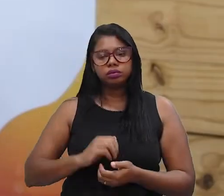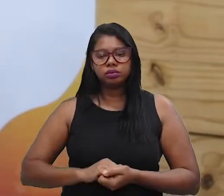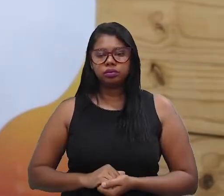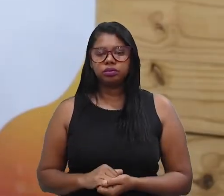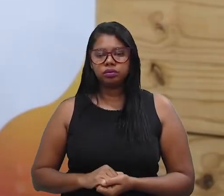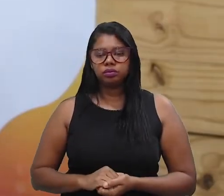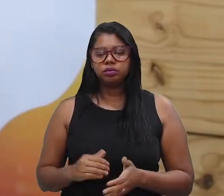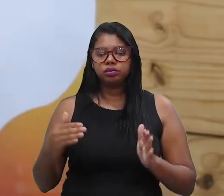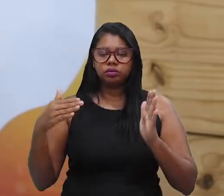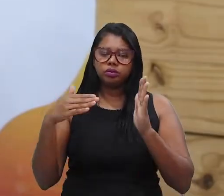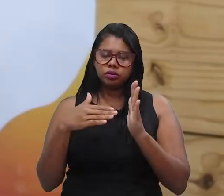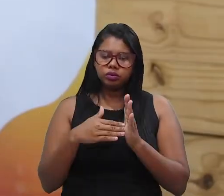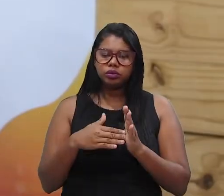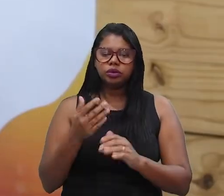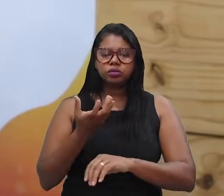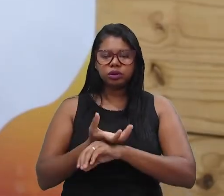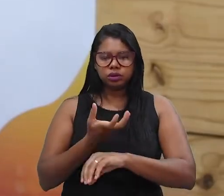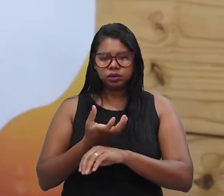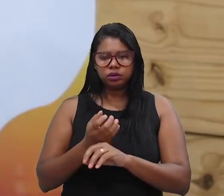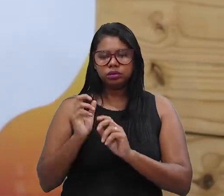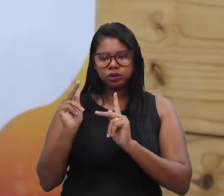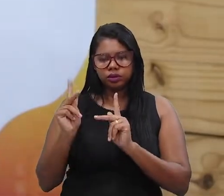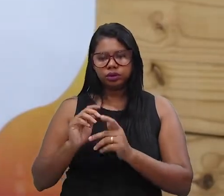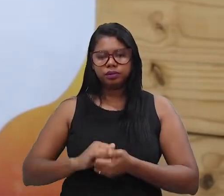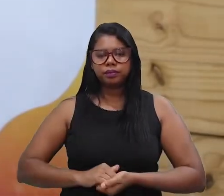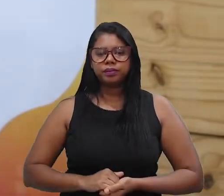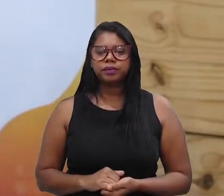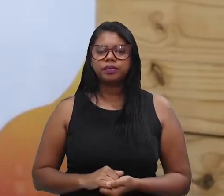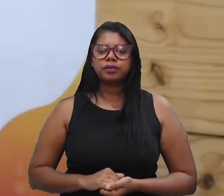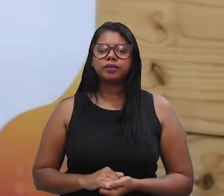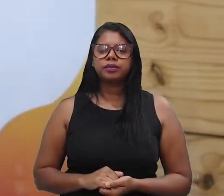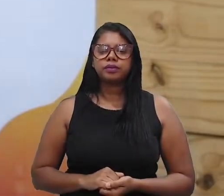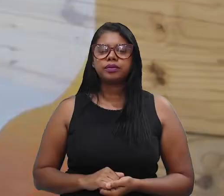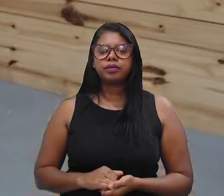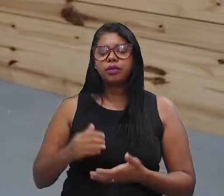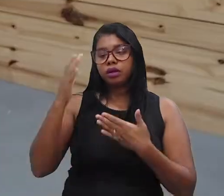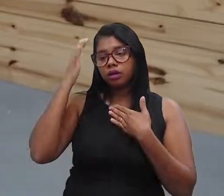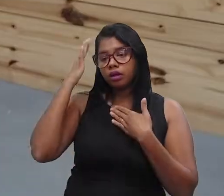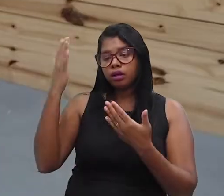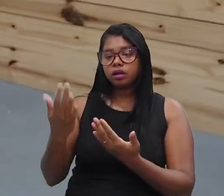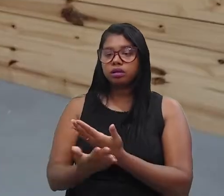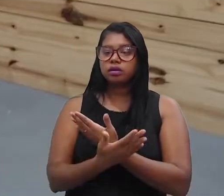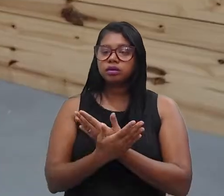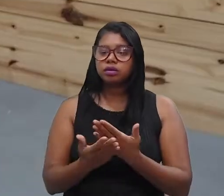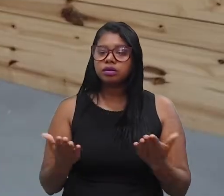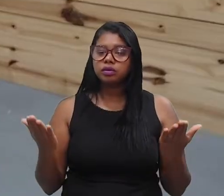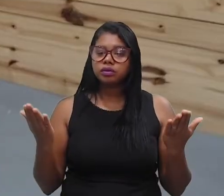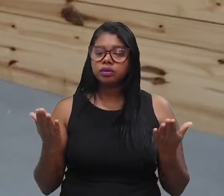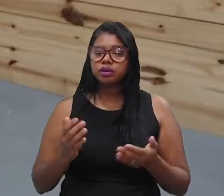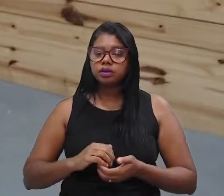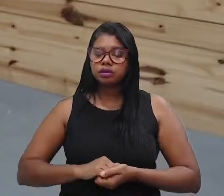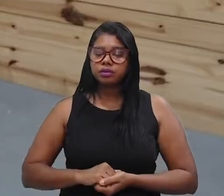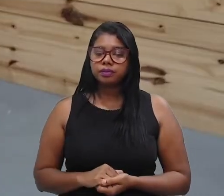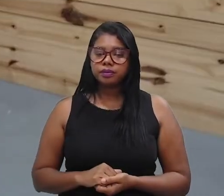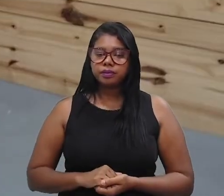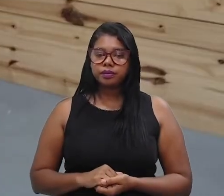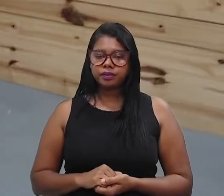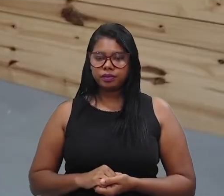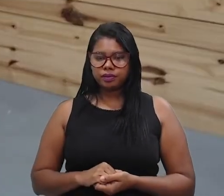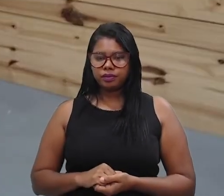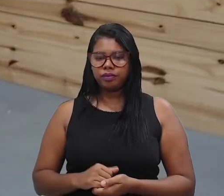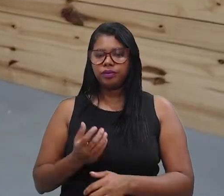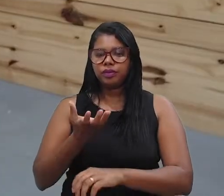na última unidade. Está bem? Agora eu quero agradecer a todos, dizer para vocês que